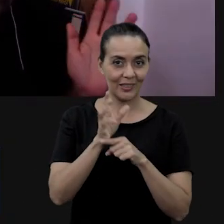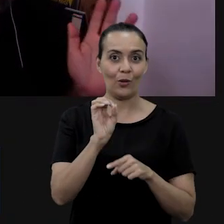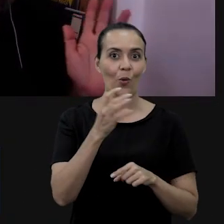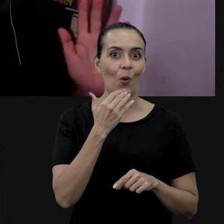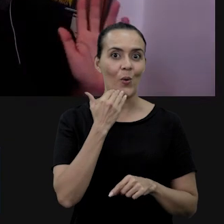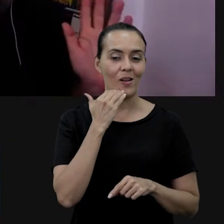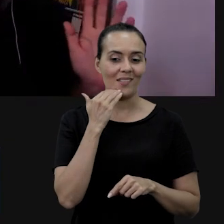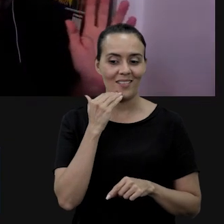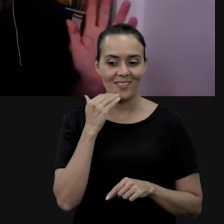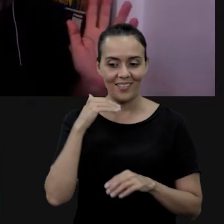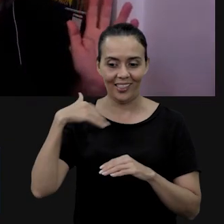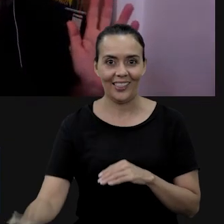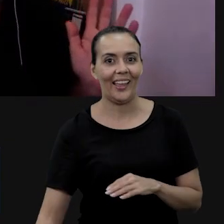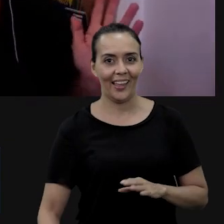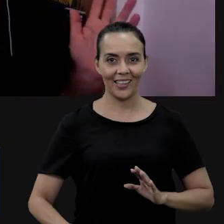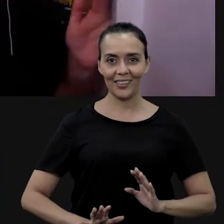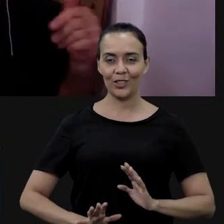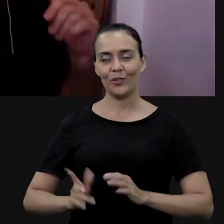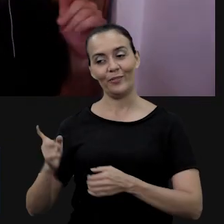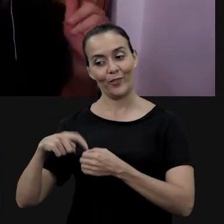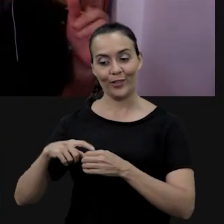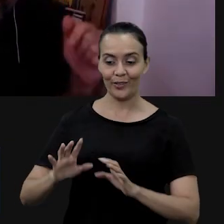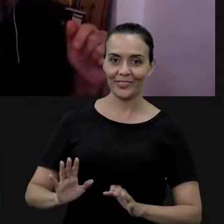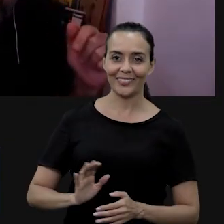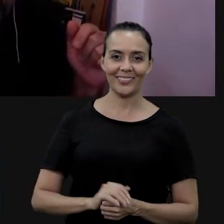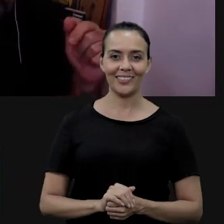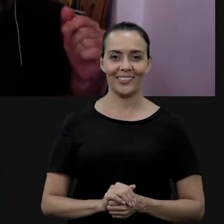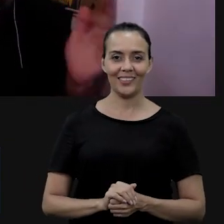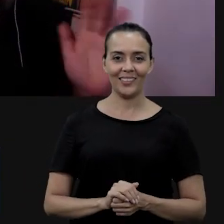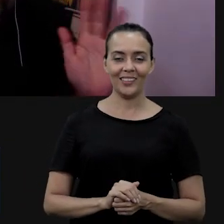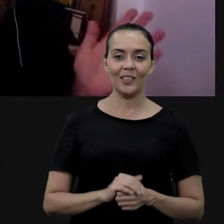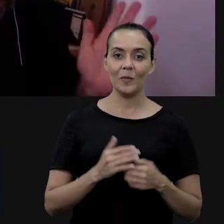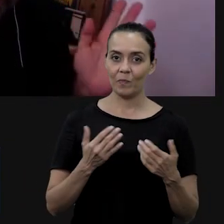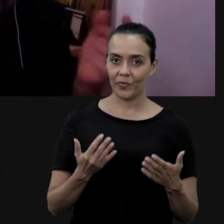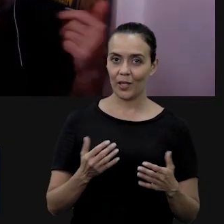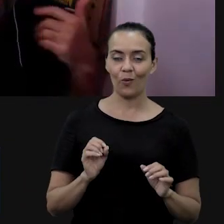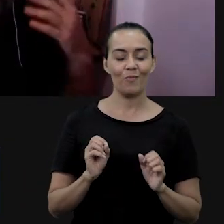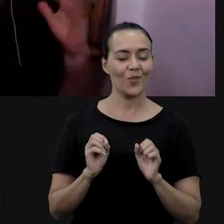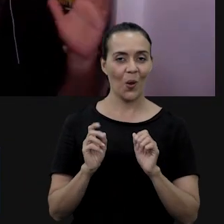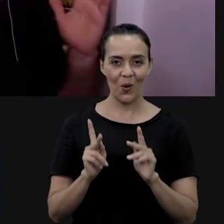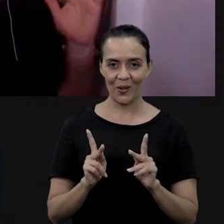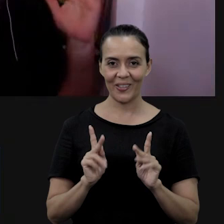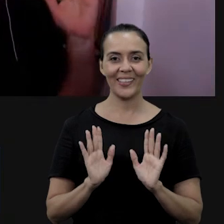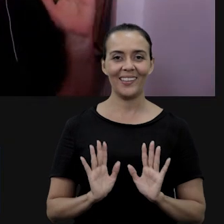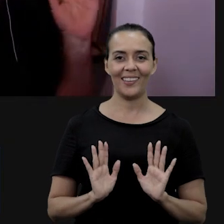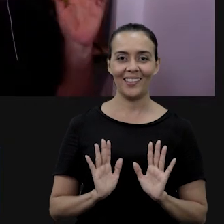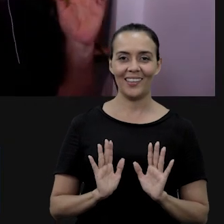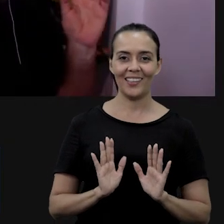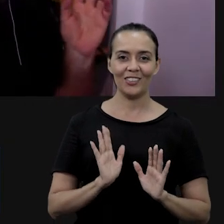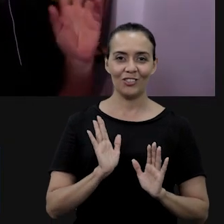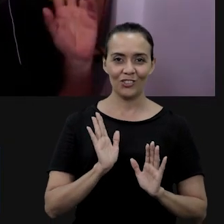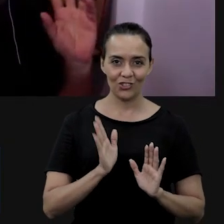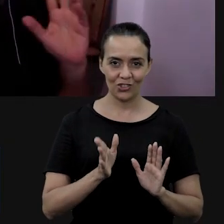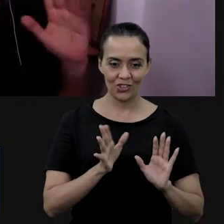é onde aconteceu algo ali, é um Fantasma, né? grito, né? Então ela não está sozinha, pronto, já saí